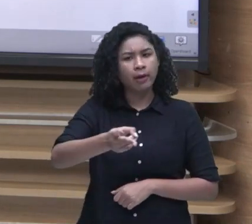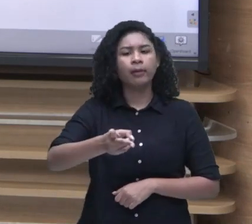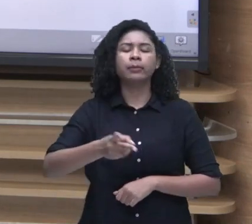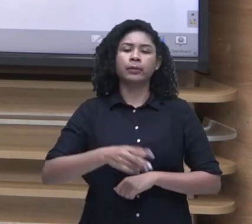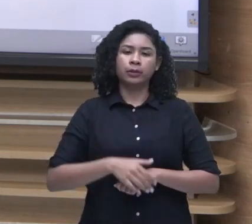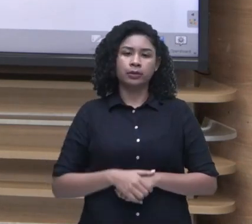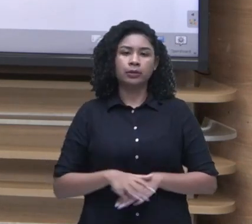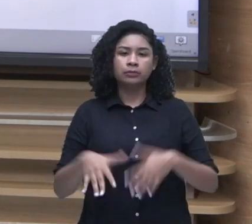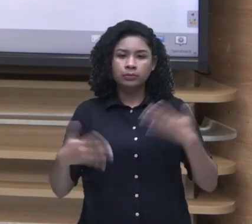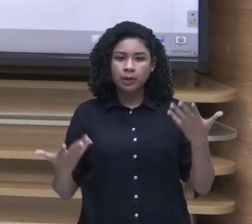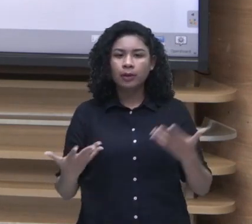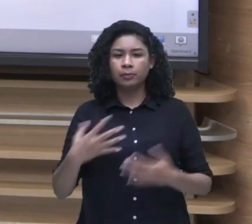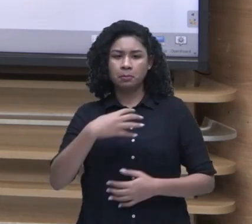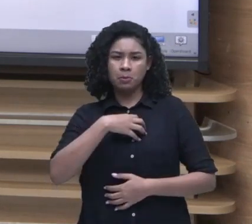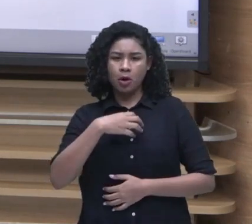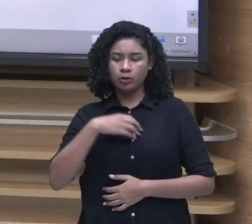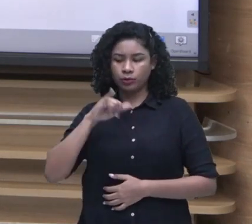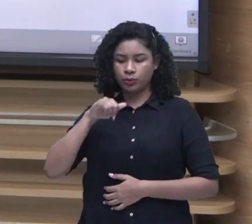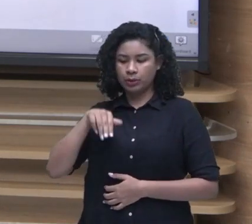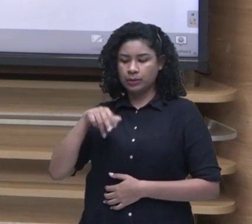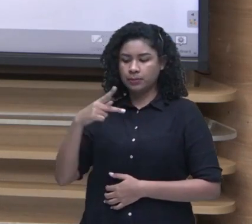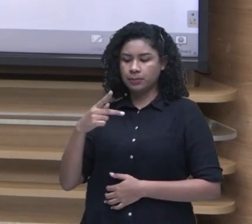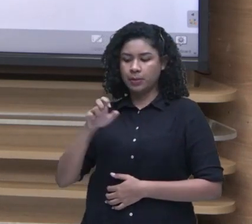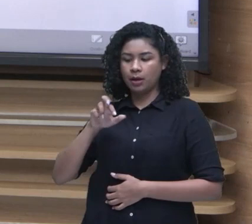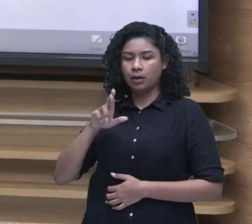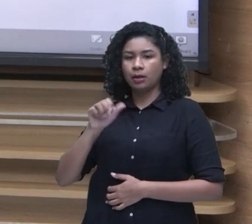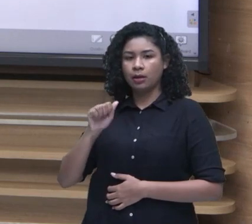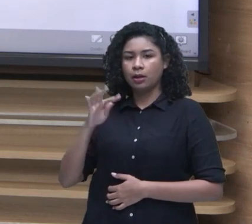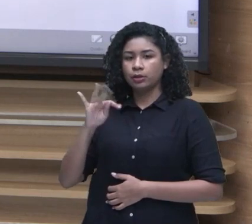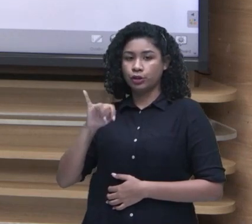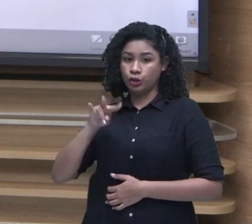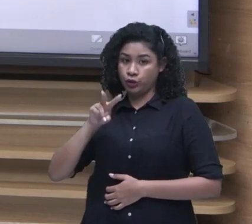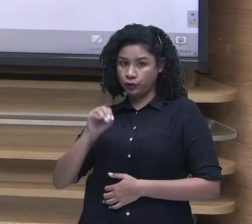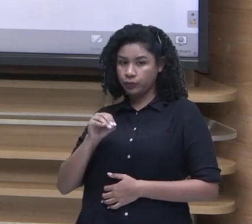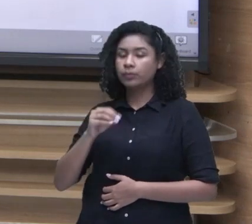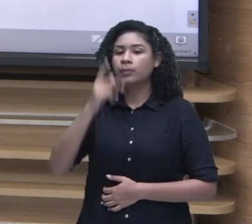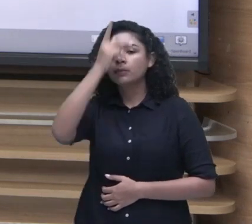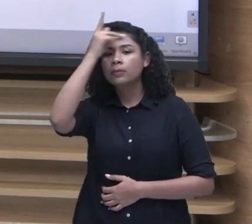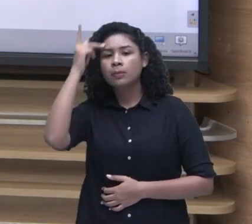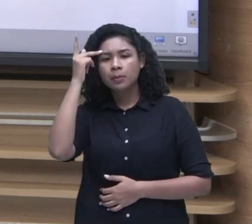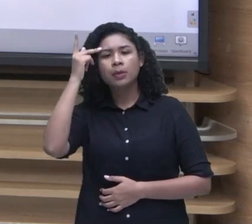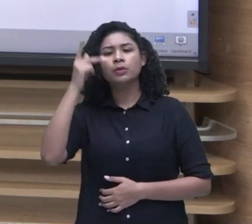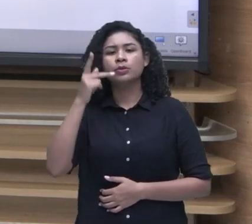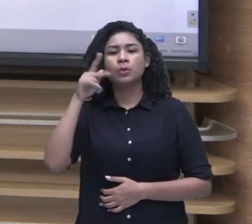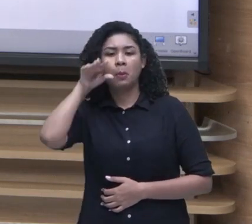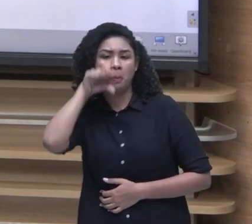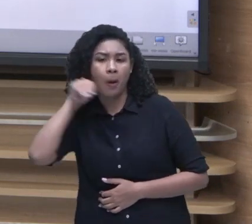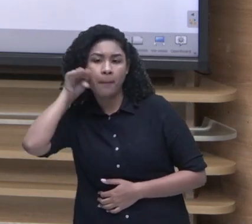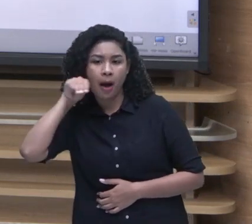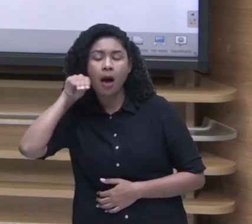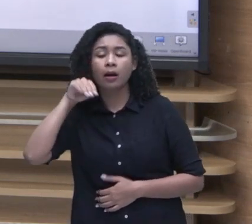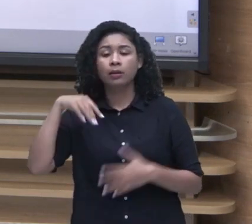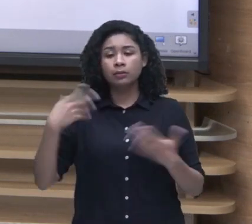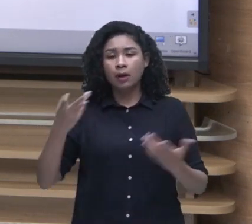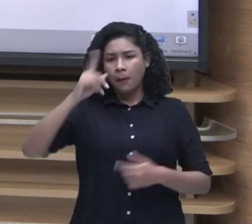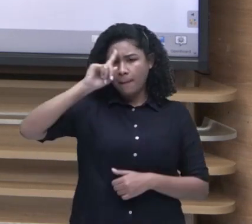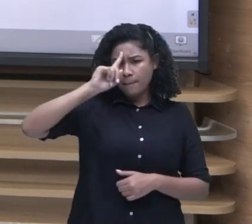a pessoa que fala expressa, dependendo de como pede, né? Expressa um